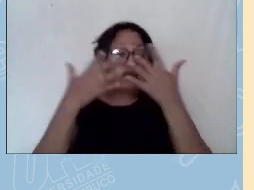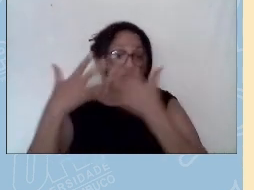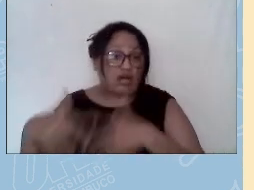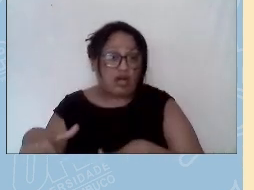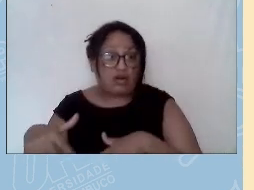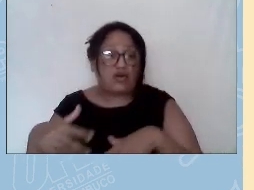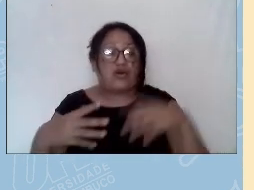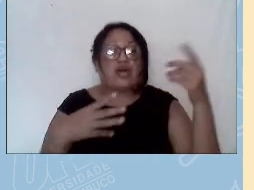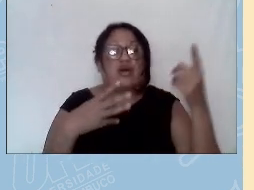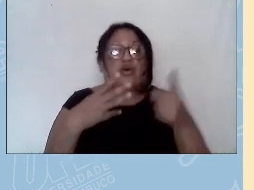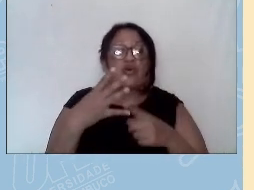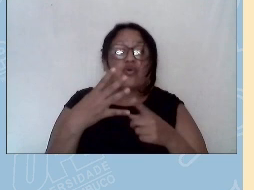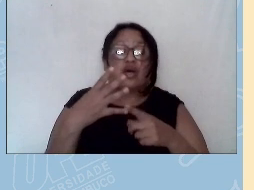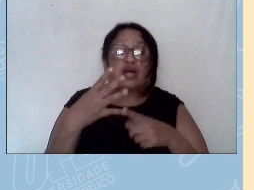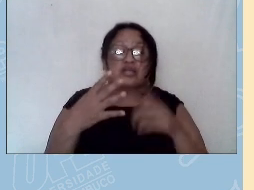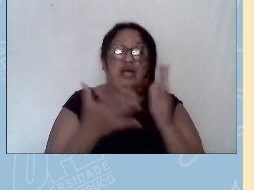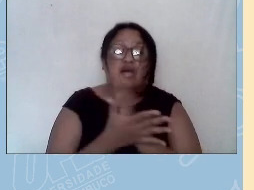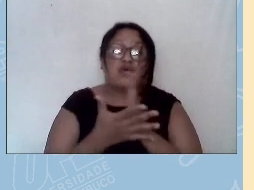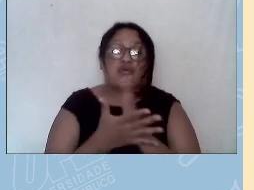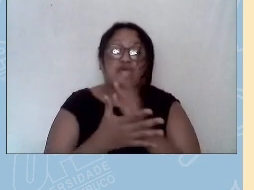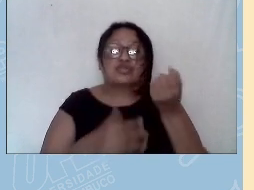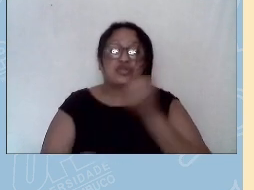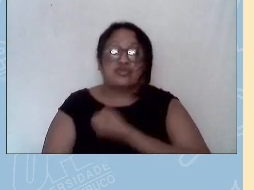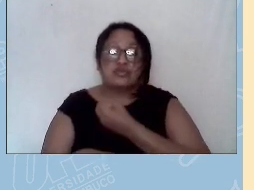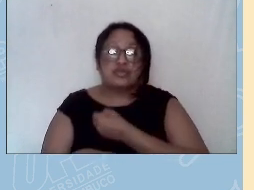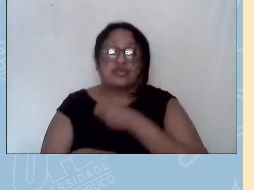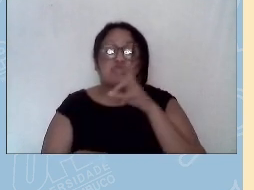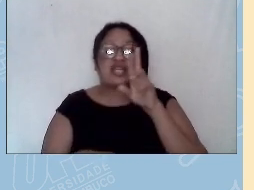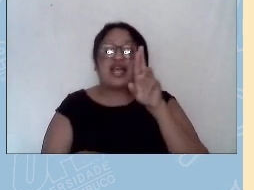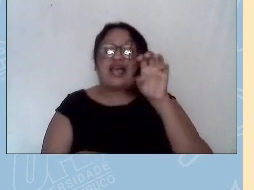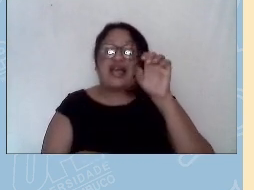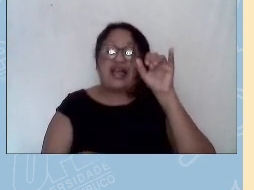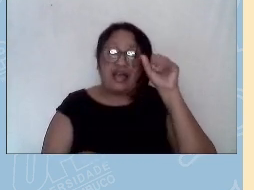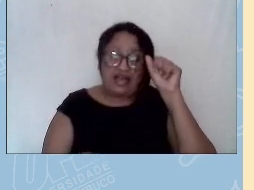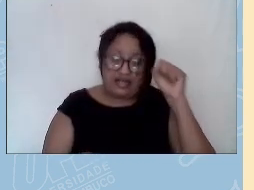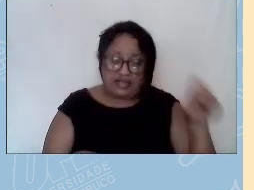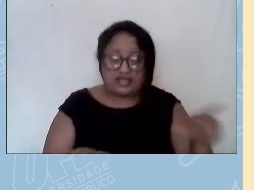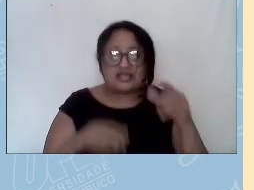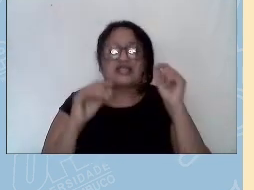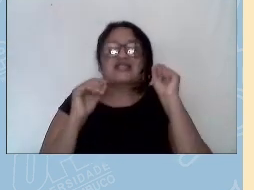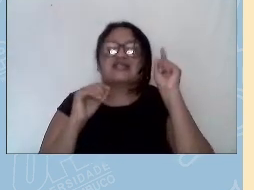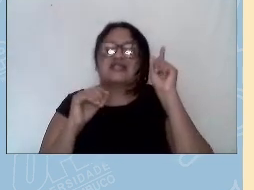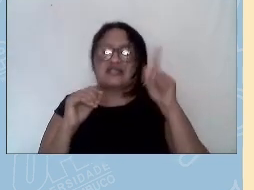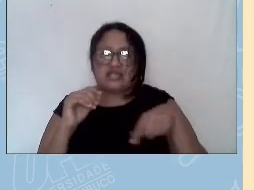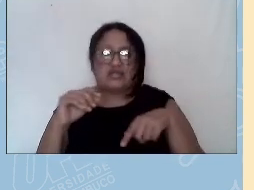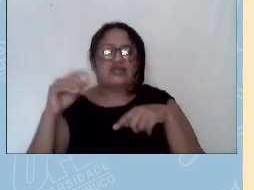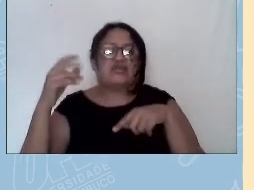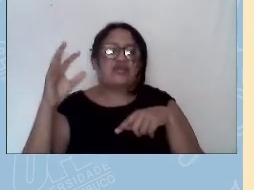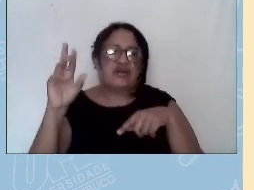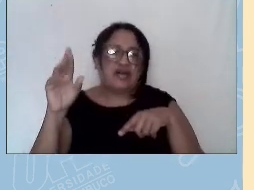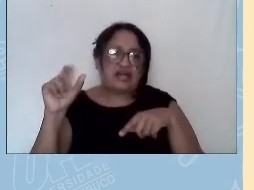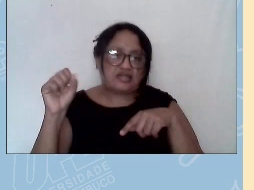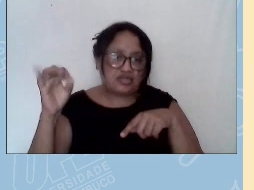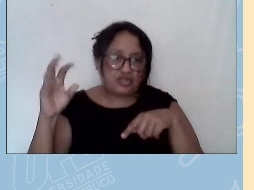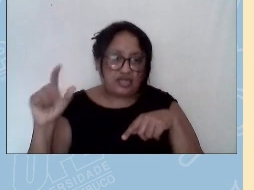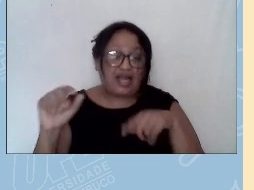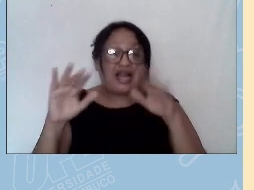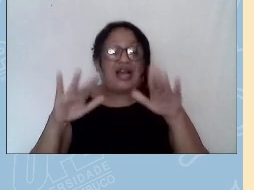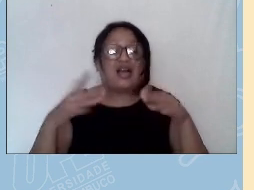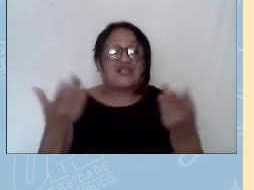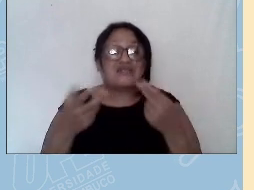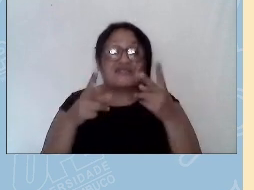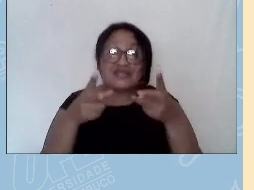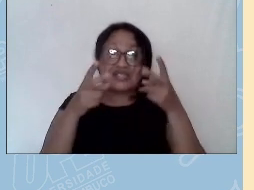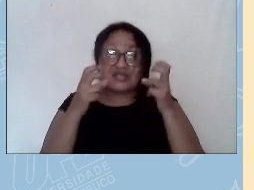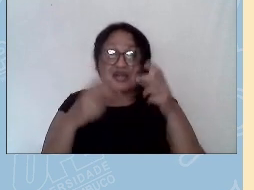reais são racionais solicitava-se do estudante que identificasse as proposições